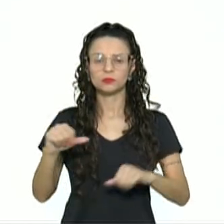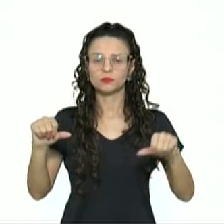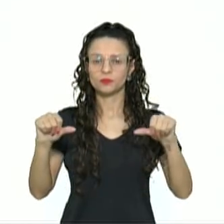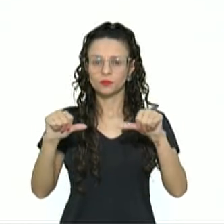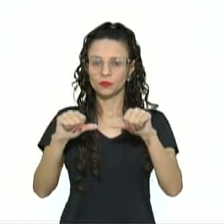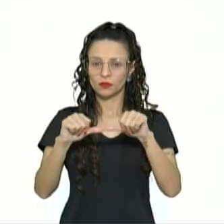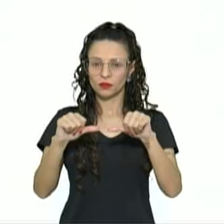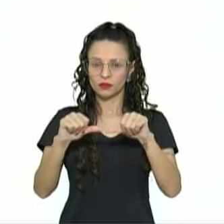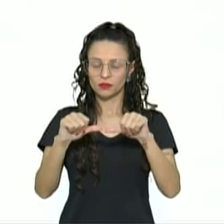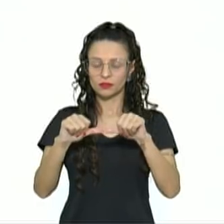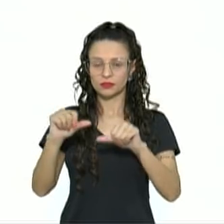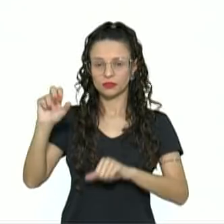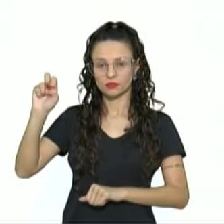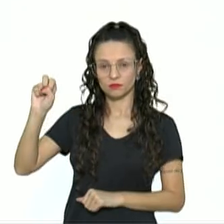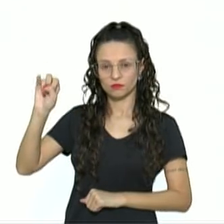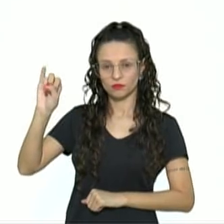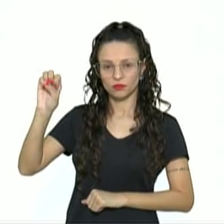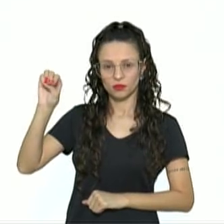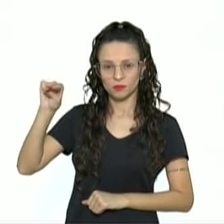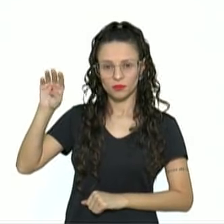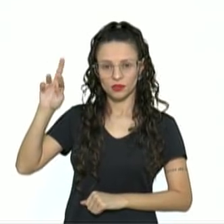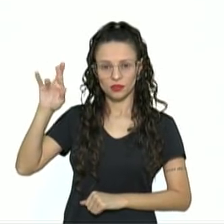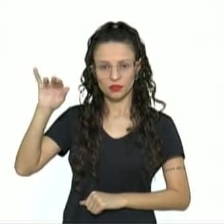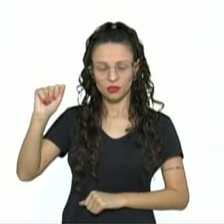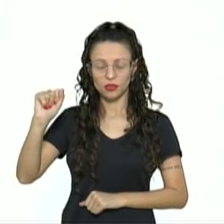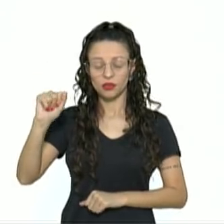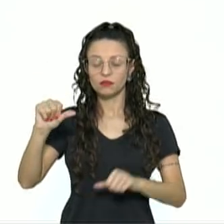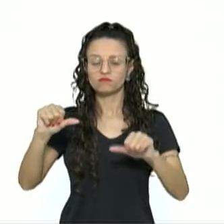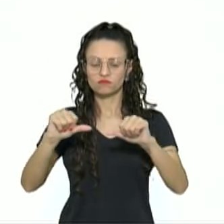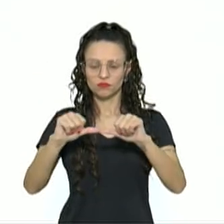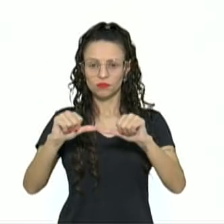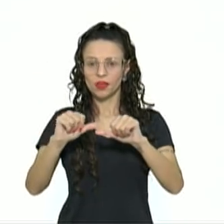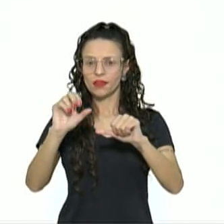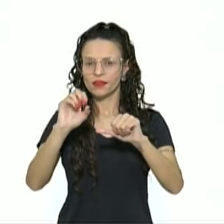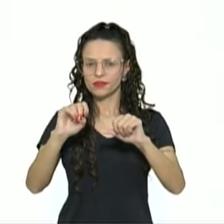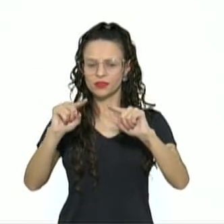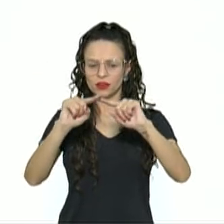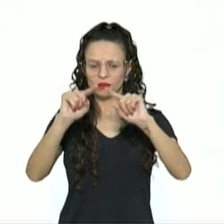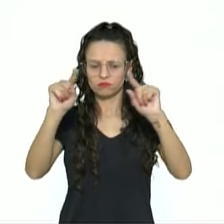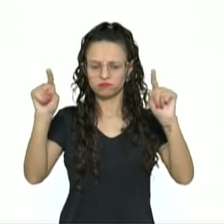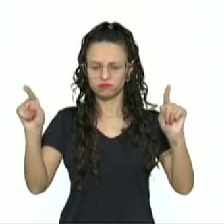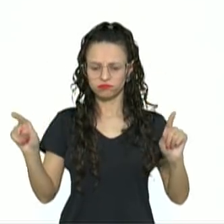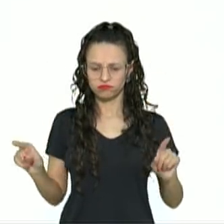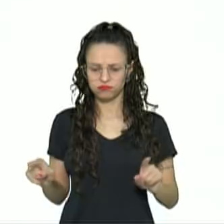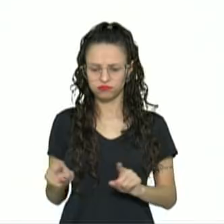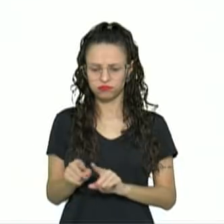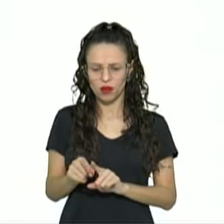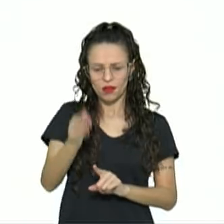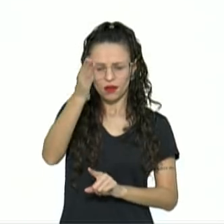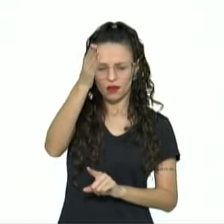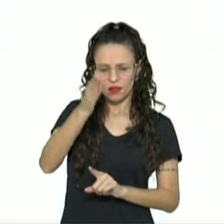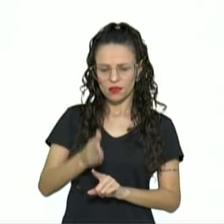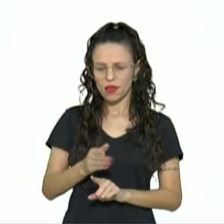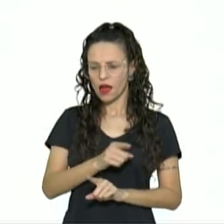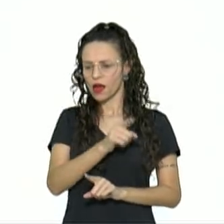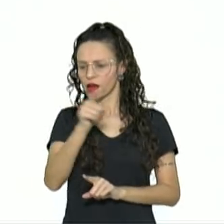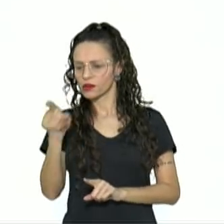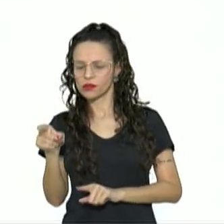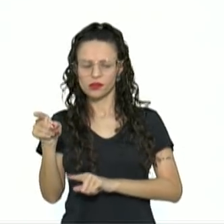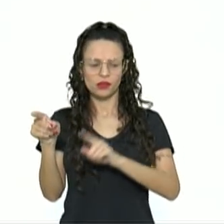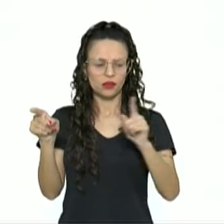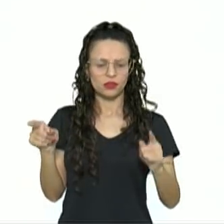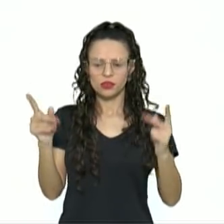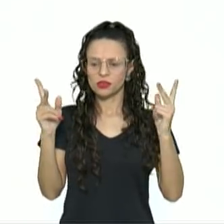Uma composição é simétrica quando há uma correspondência entre as partes em relação a uma linha divisória, né, que a professora mostrou